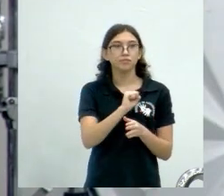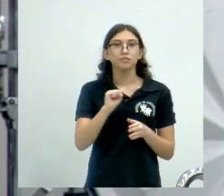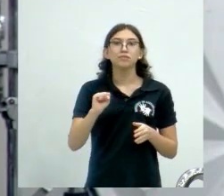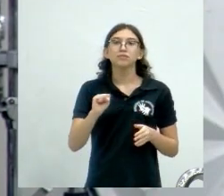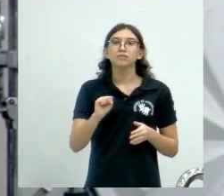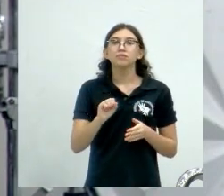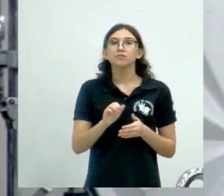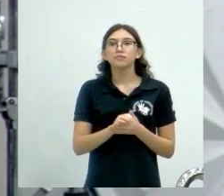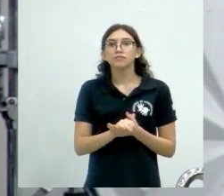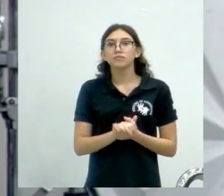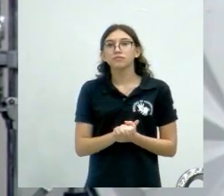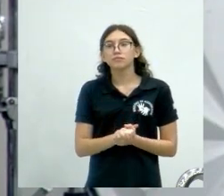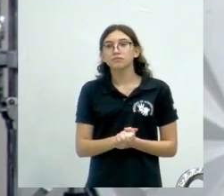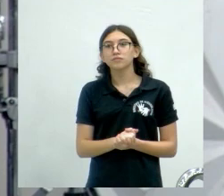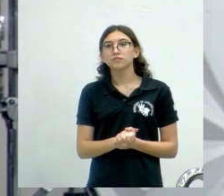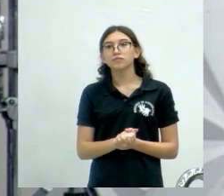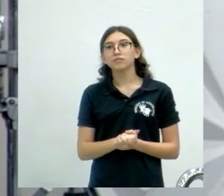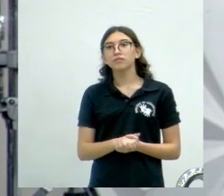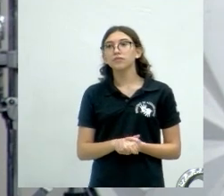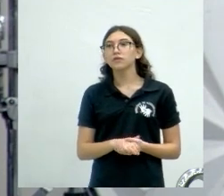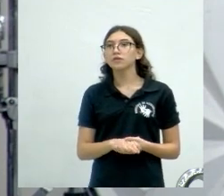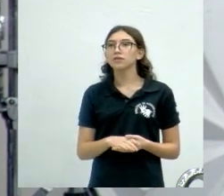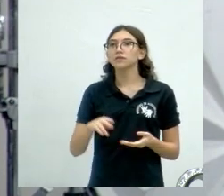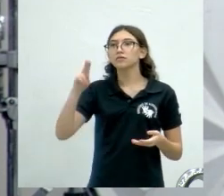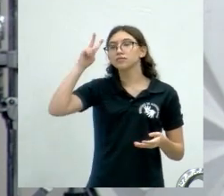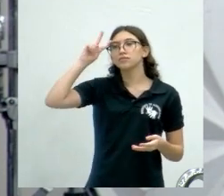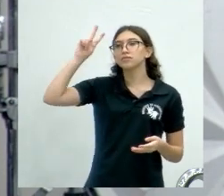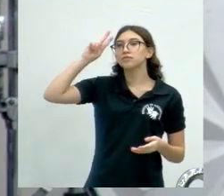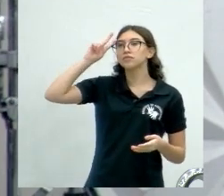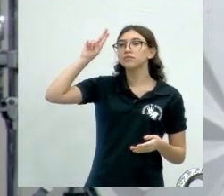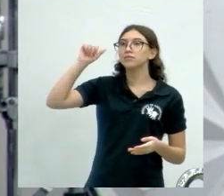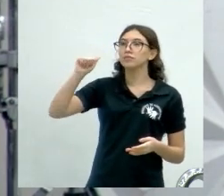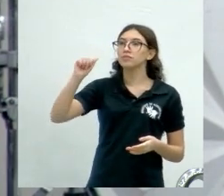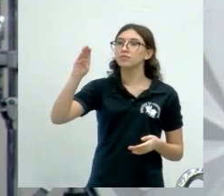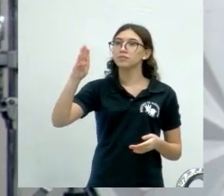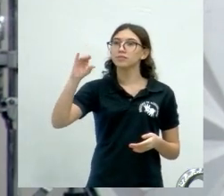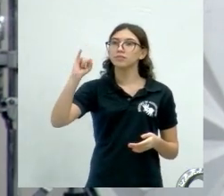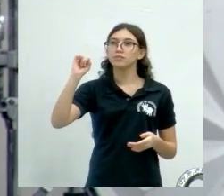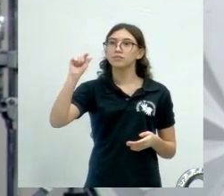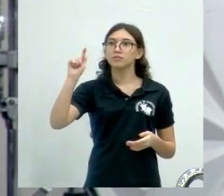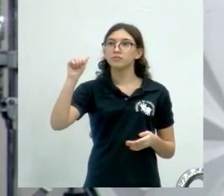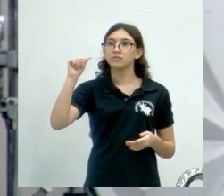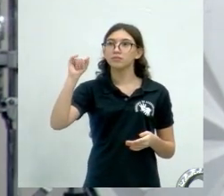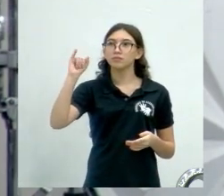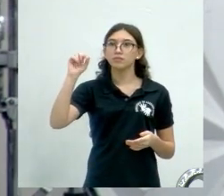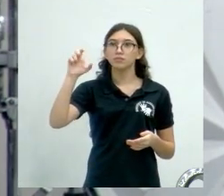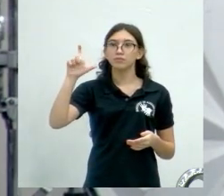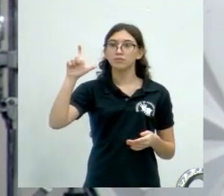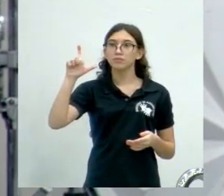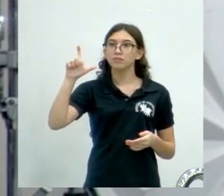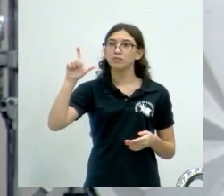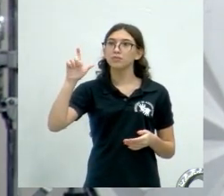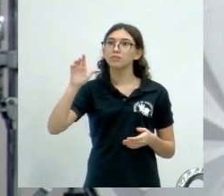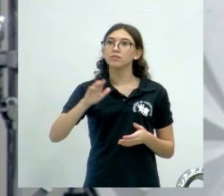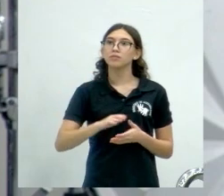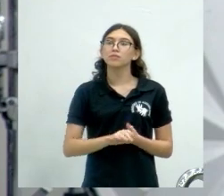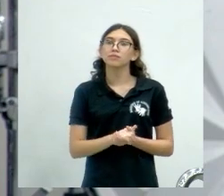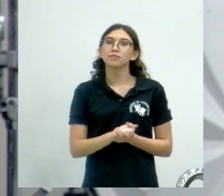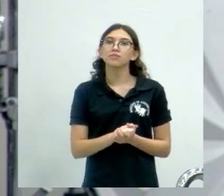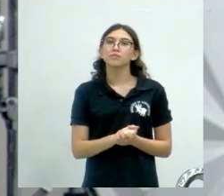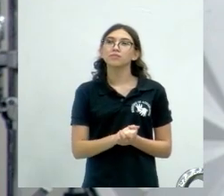história que vale muito a pena conhecer. E Abigail, ela inclusive ganha destaque, até mesmo aos